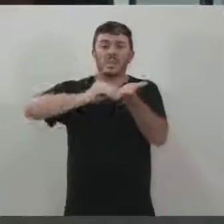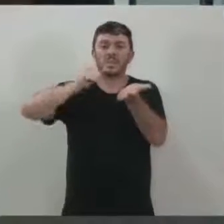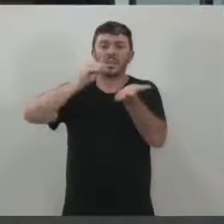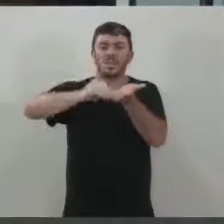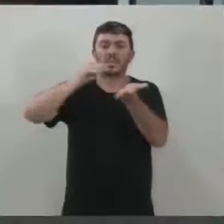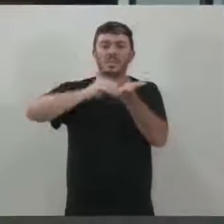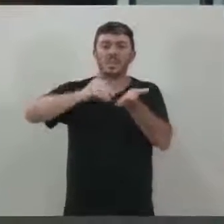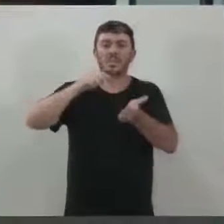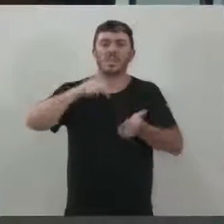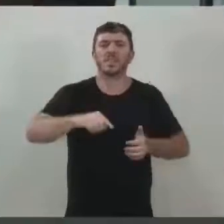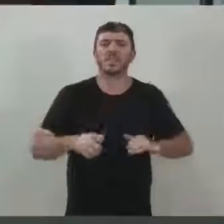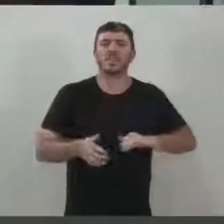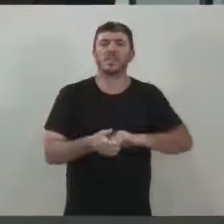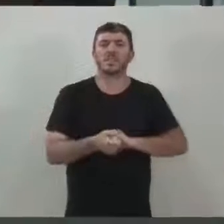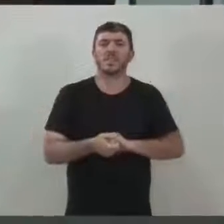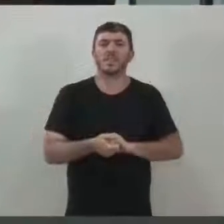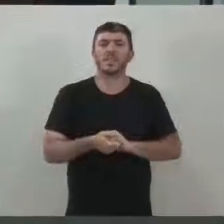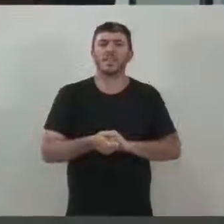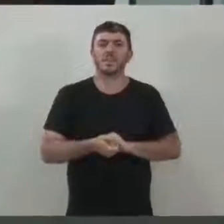da Secretaria da Casa.